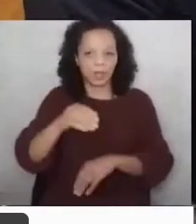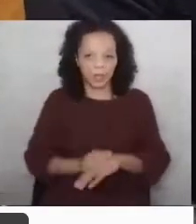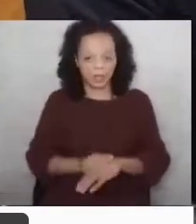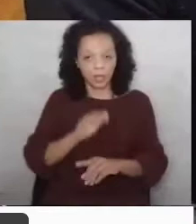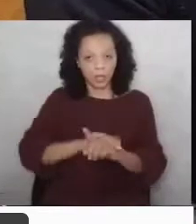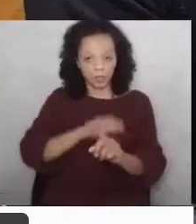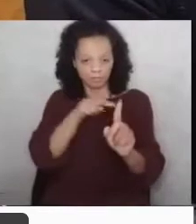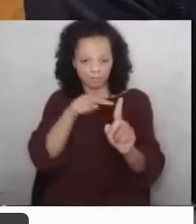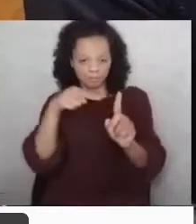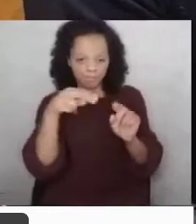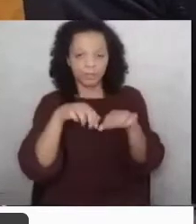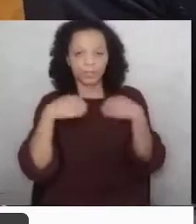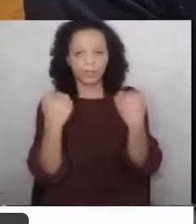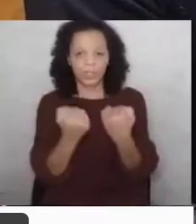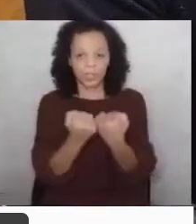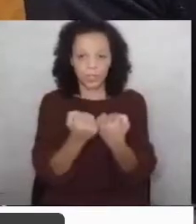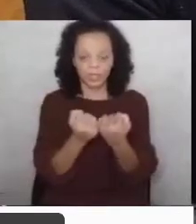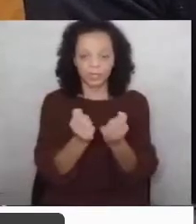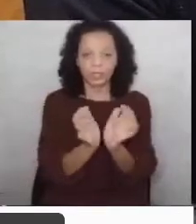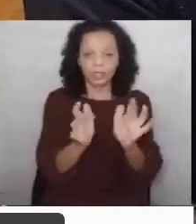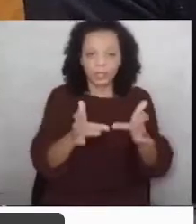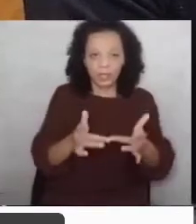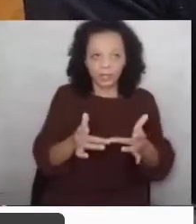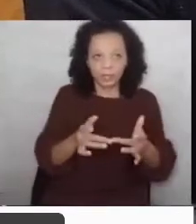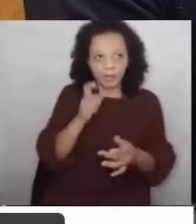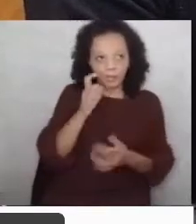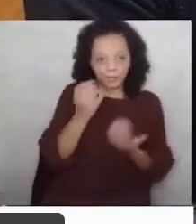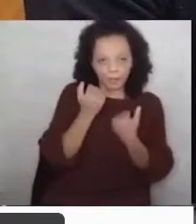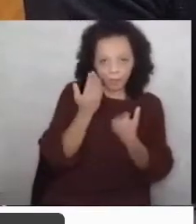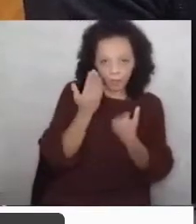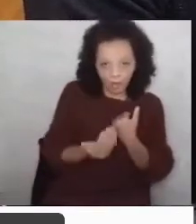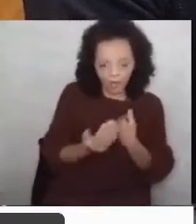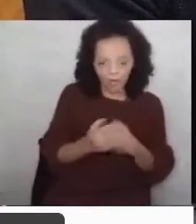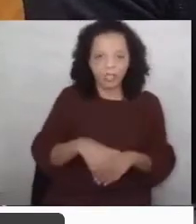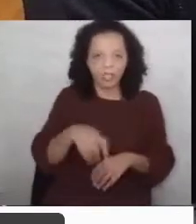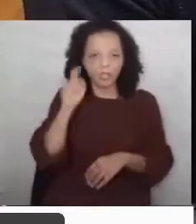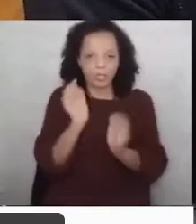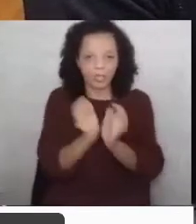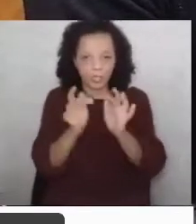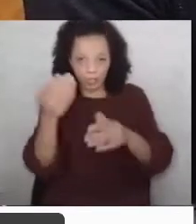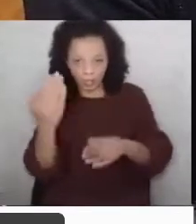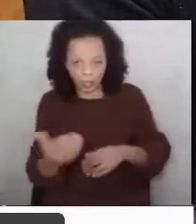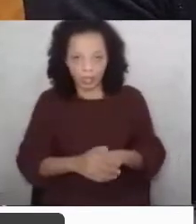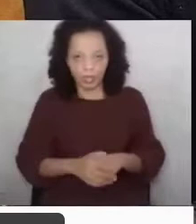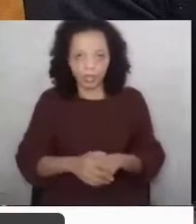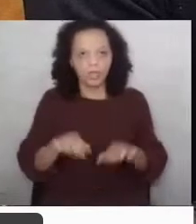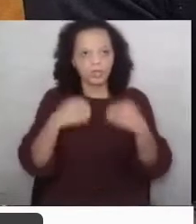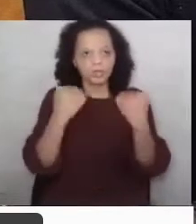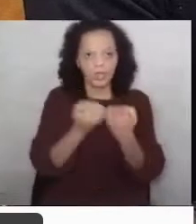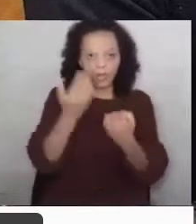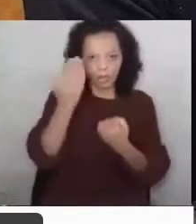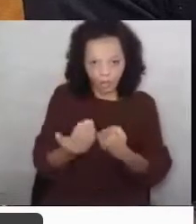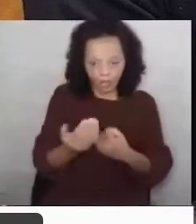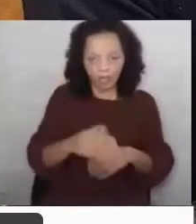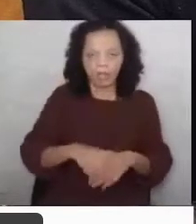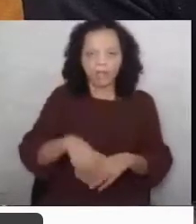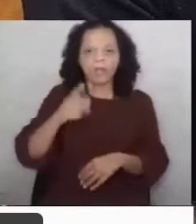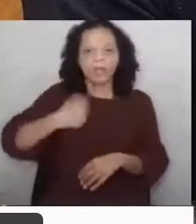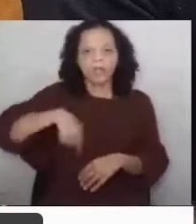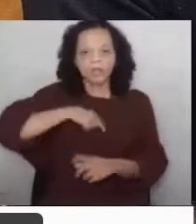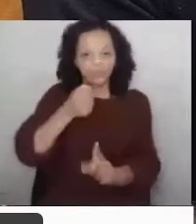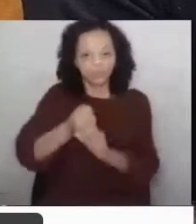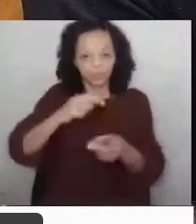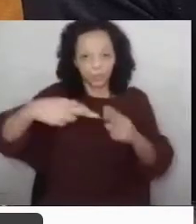construção de uma sociedade civil informada se tiver segura se veste social e se ver consumidor que desafiamos o município